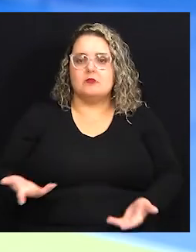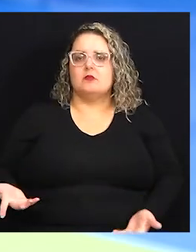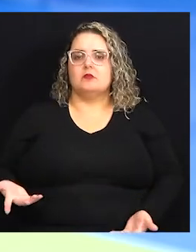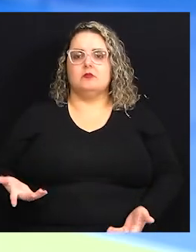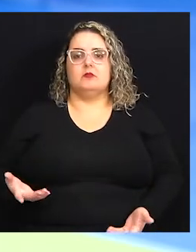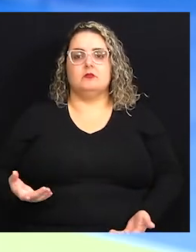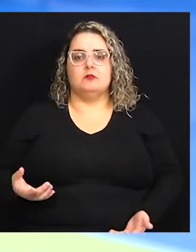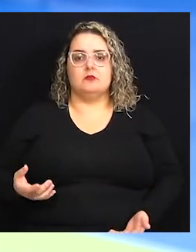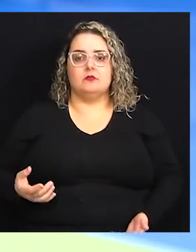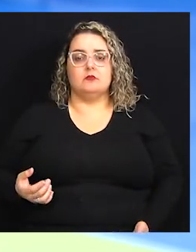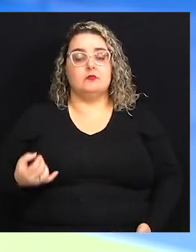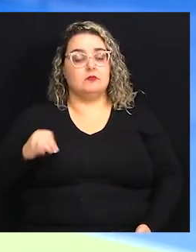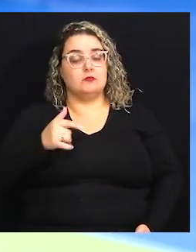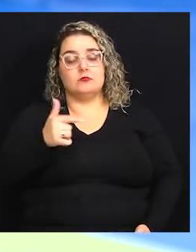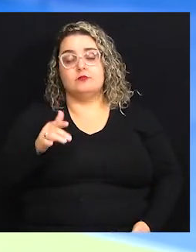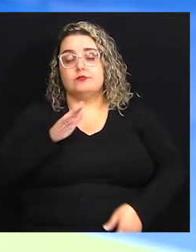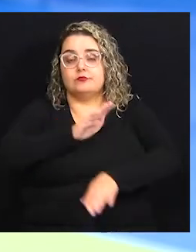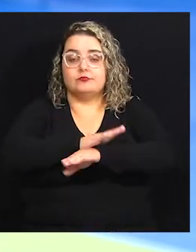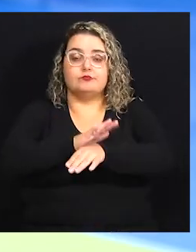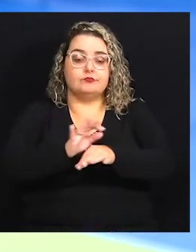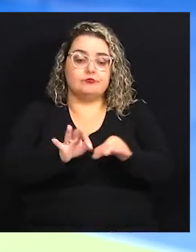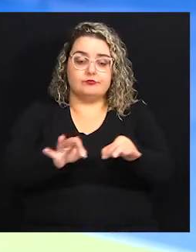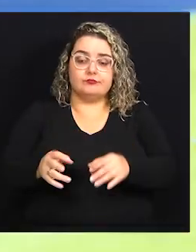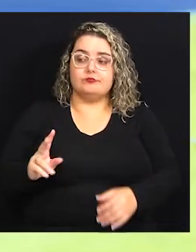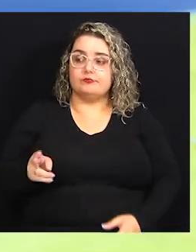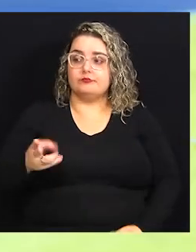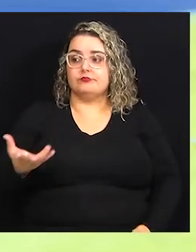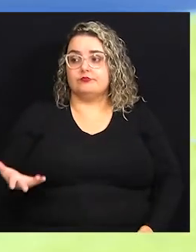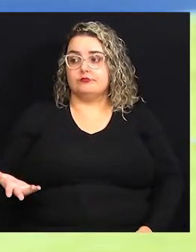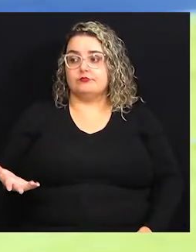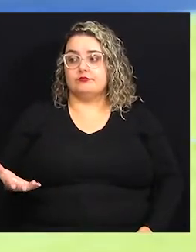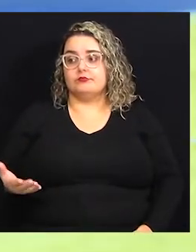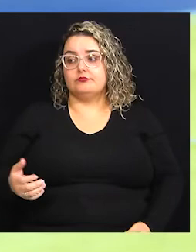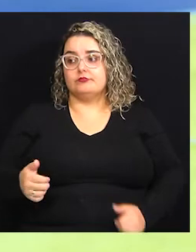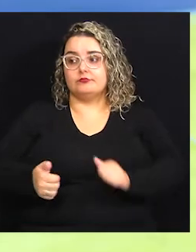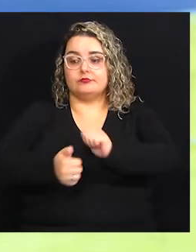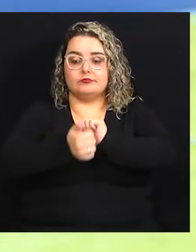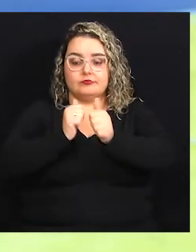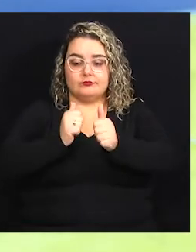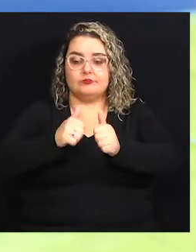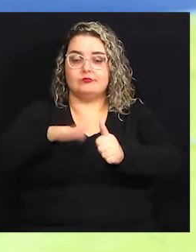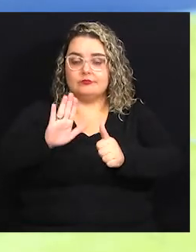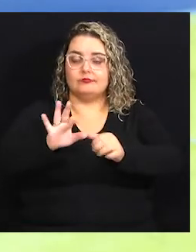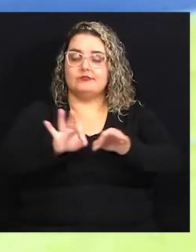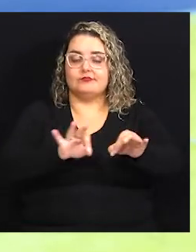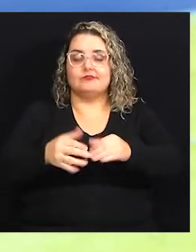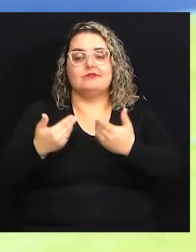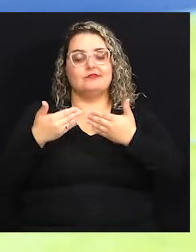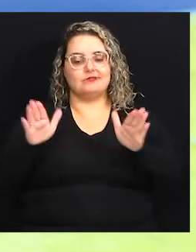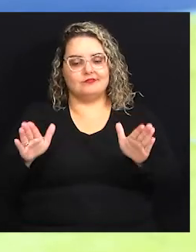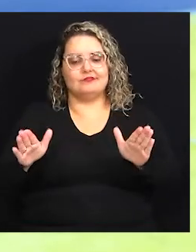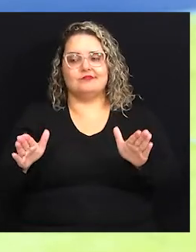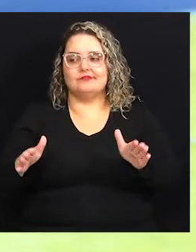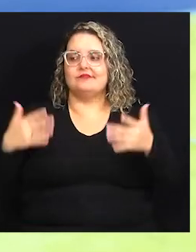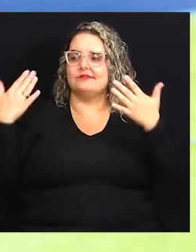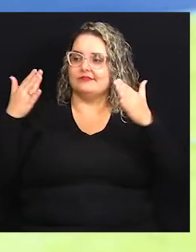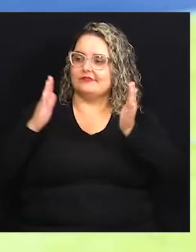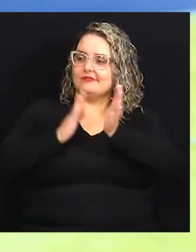Senão, se um ajudar o outro, o projeto vai sempre ficar o mesmo. E as portas do Mais Esporte estarão sempre